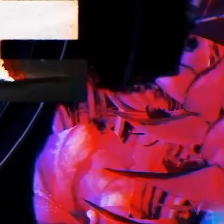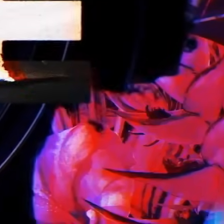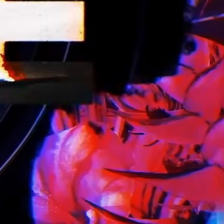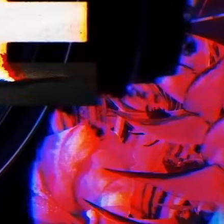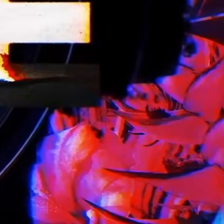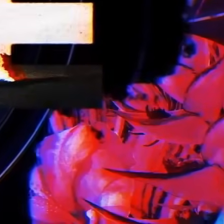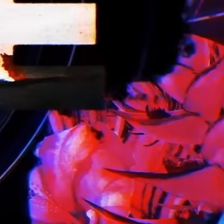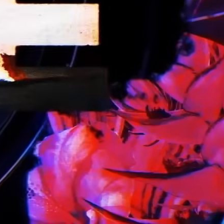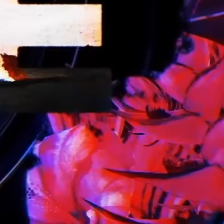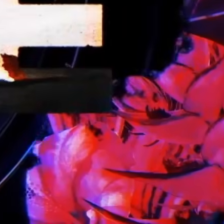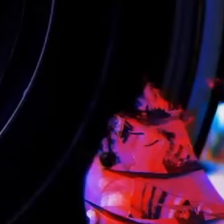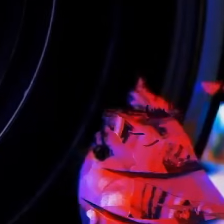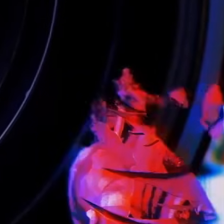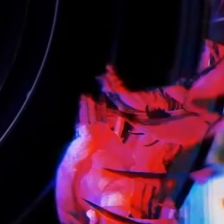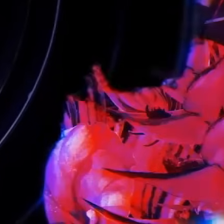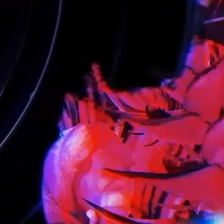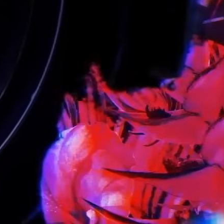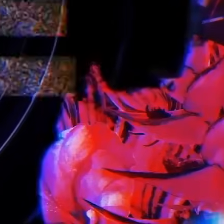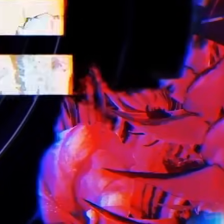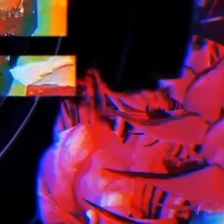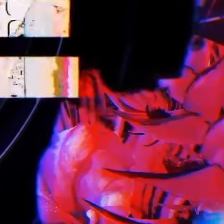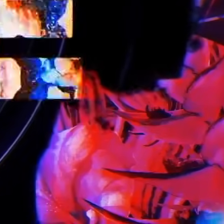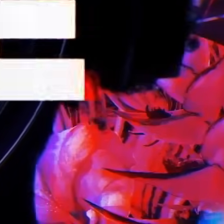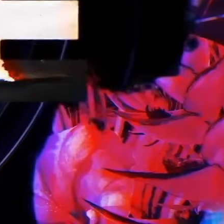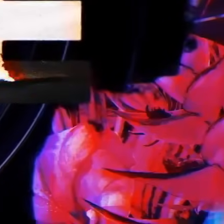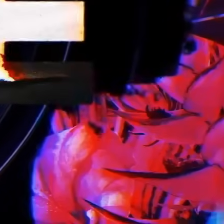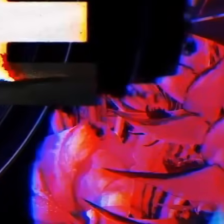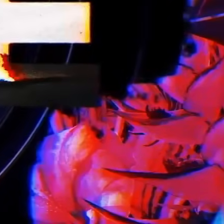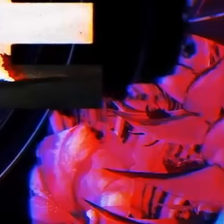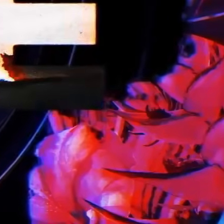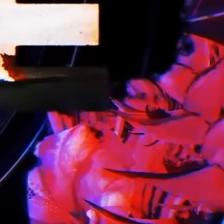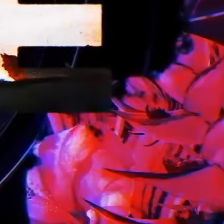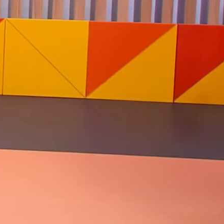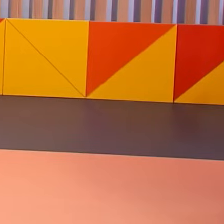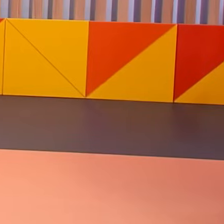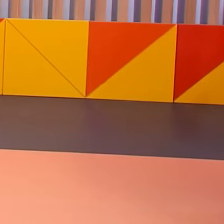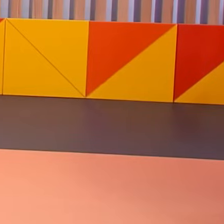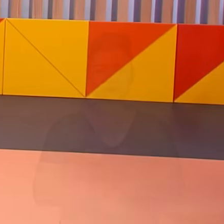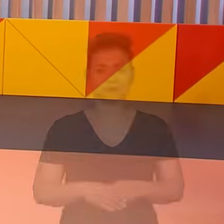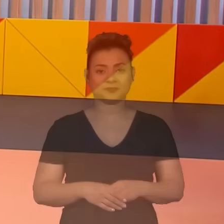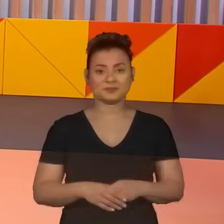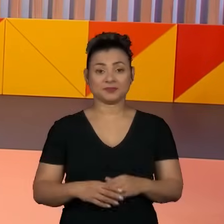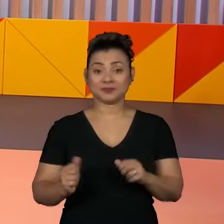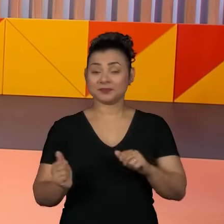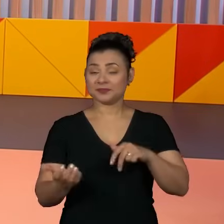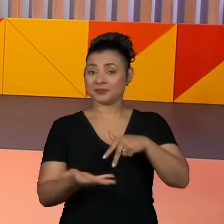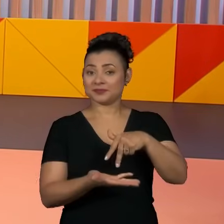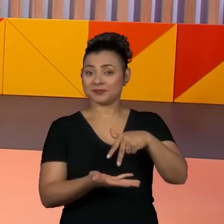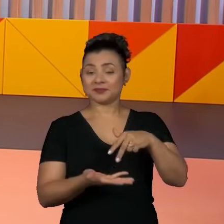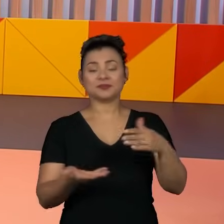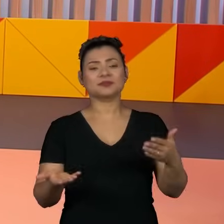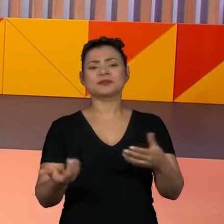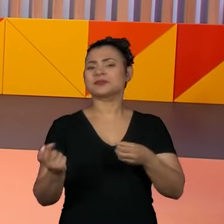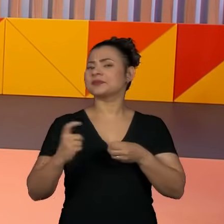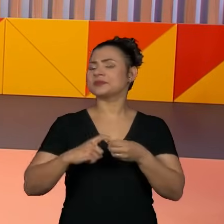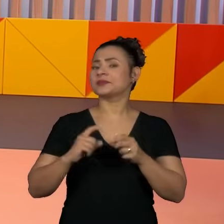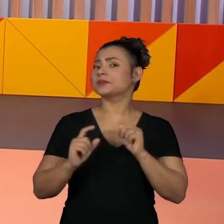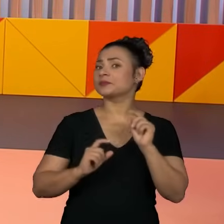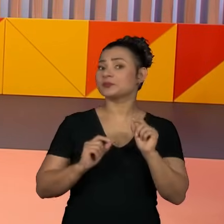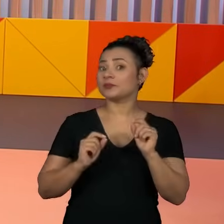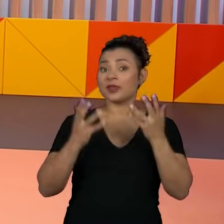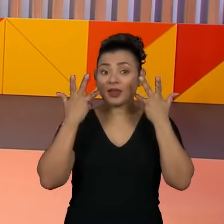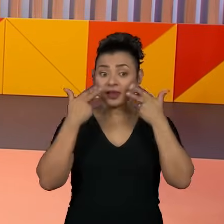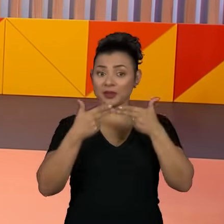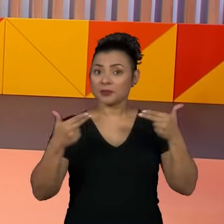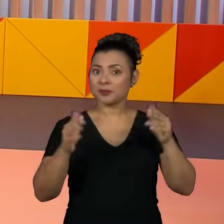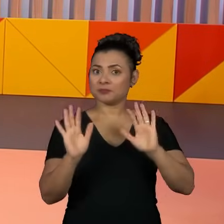Está Estação Livre de volta, sem